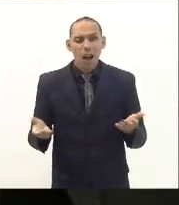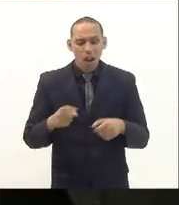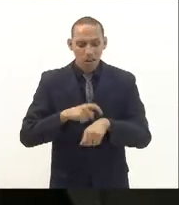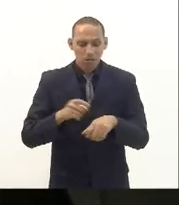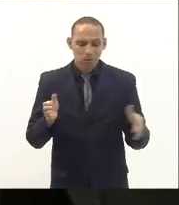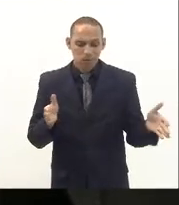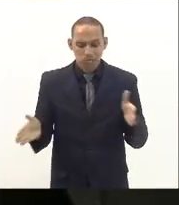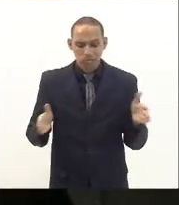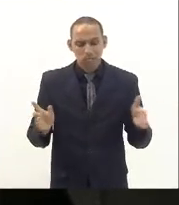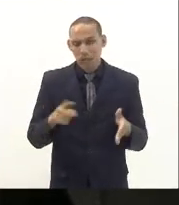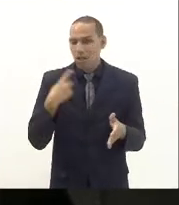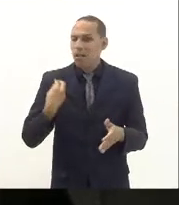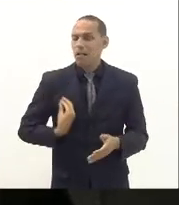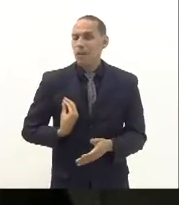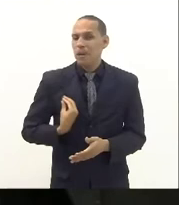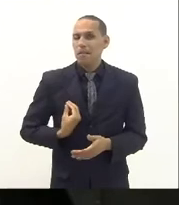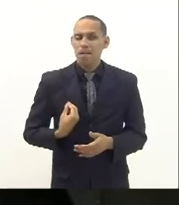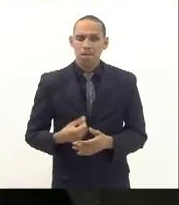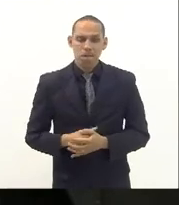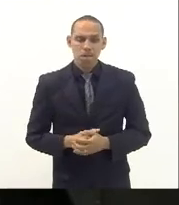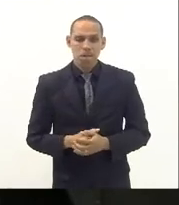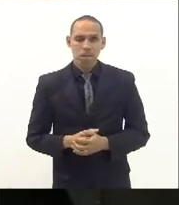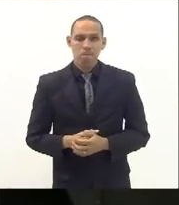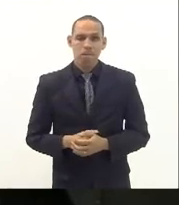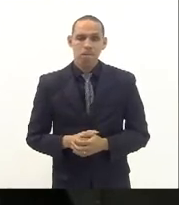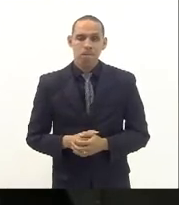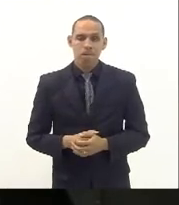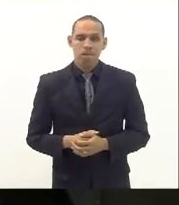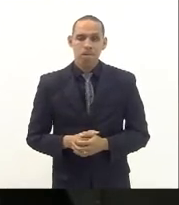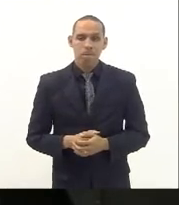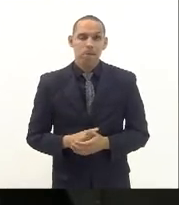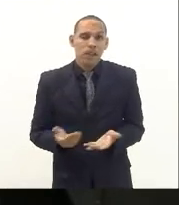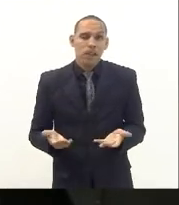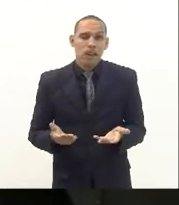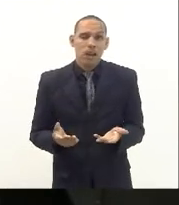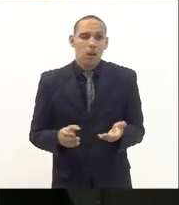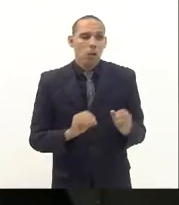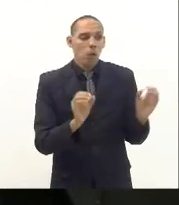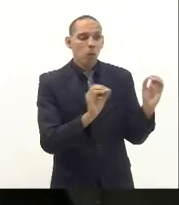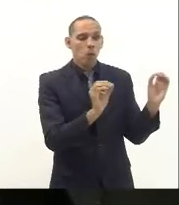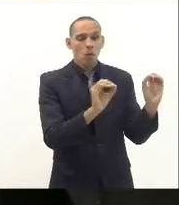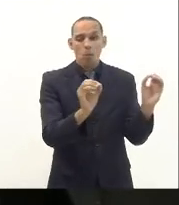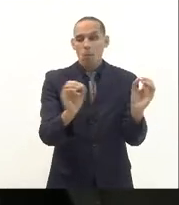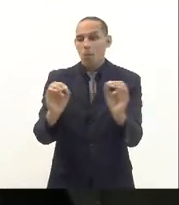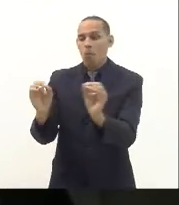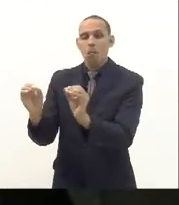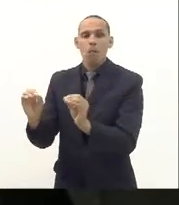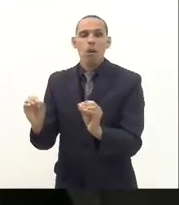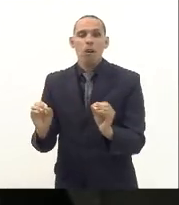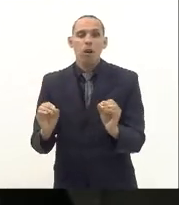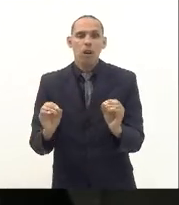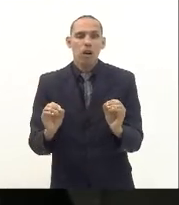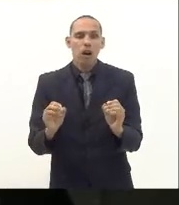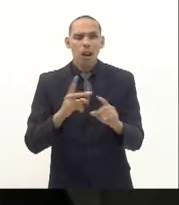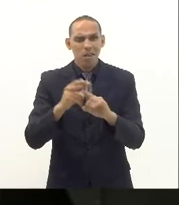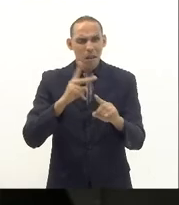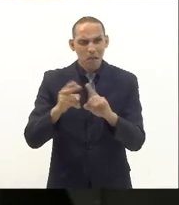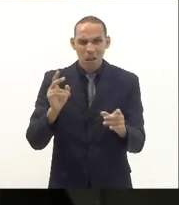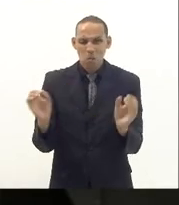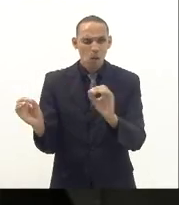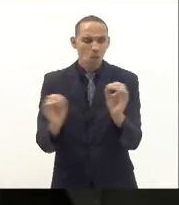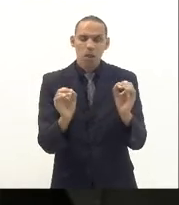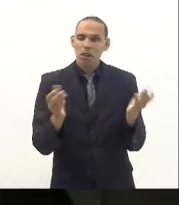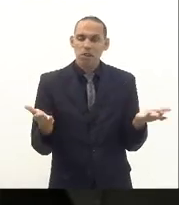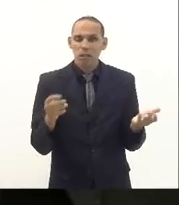nós estamos vivendo bom e ninguém ninguém tem a ganhar com isso